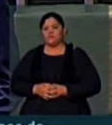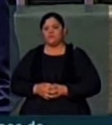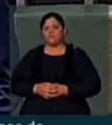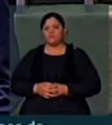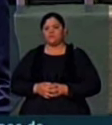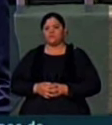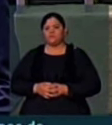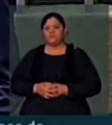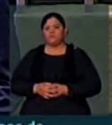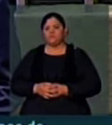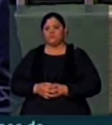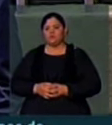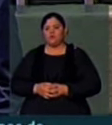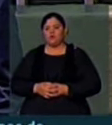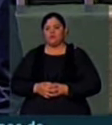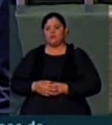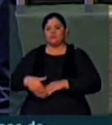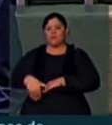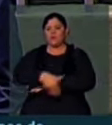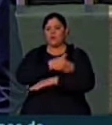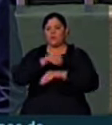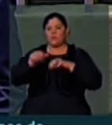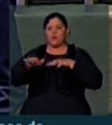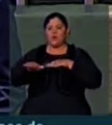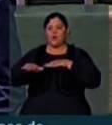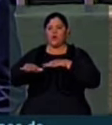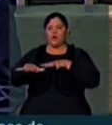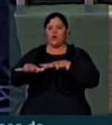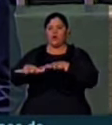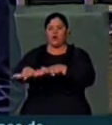nas ruas, toda a mídia